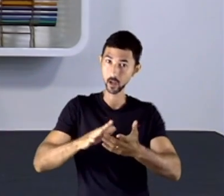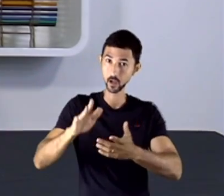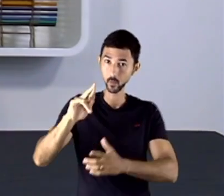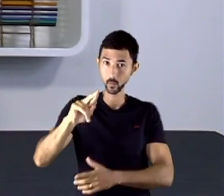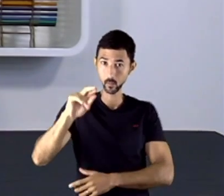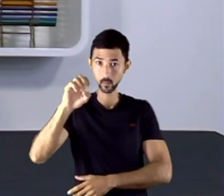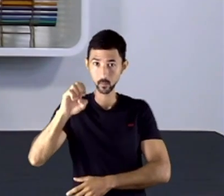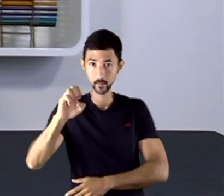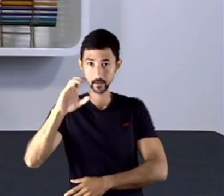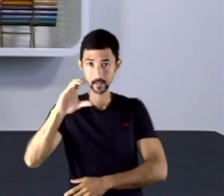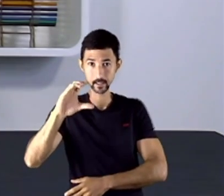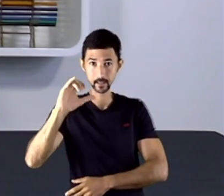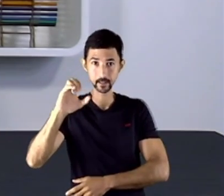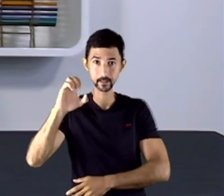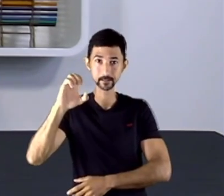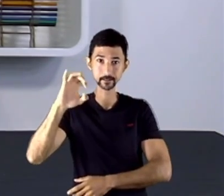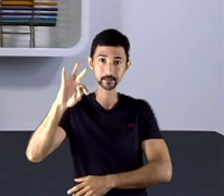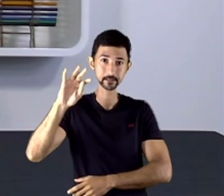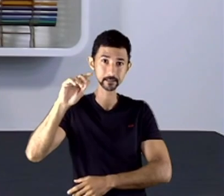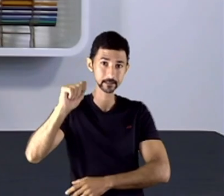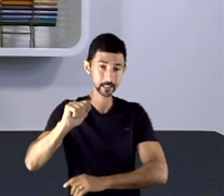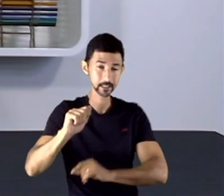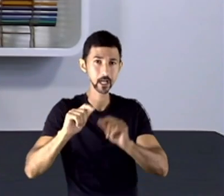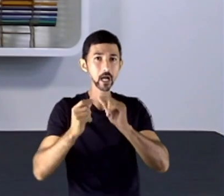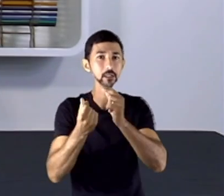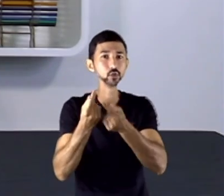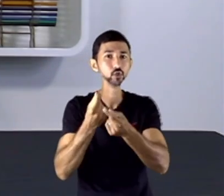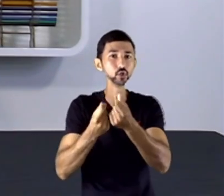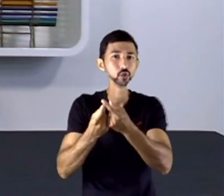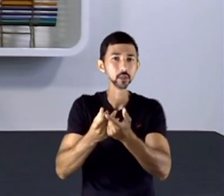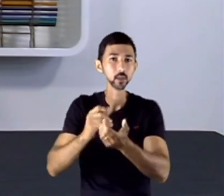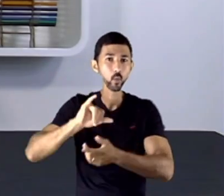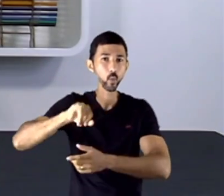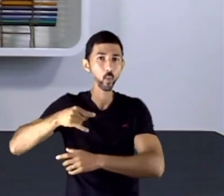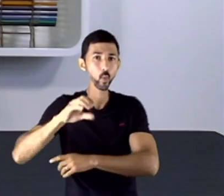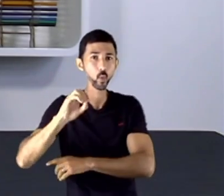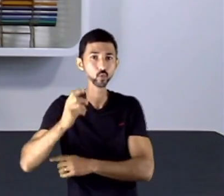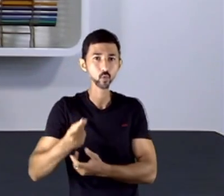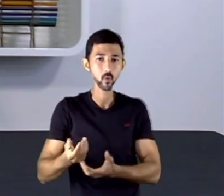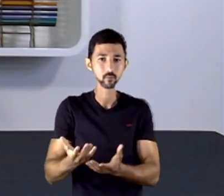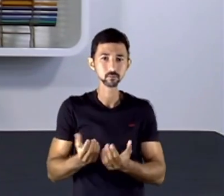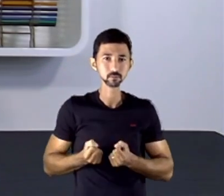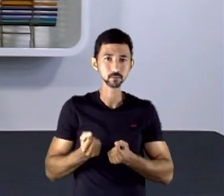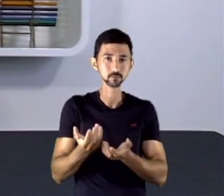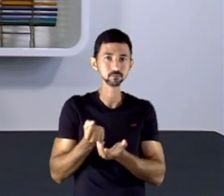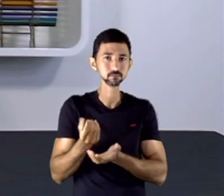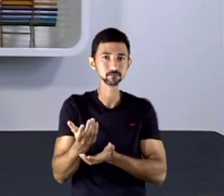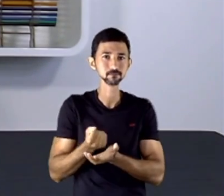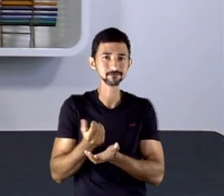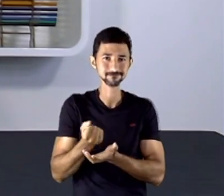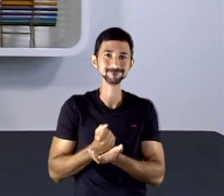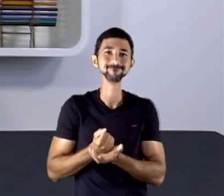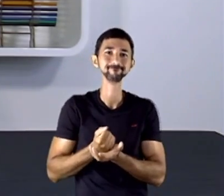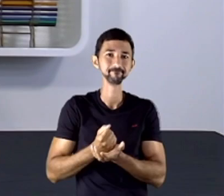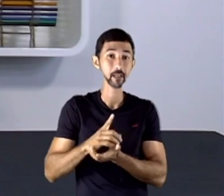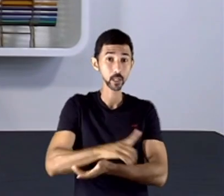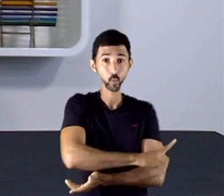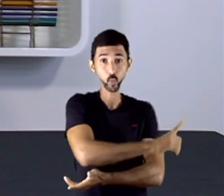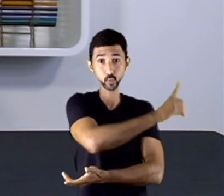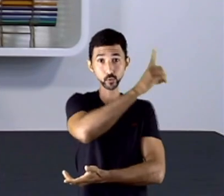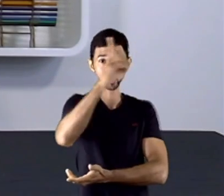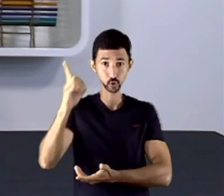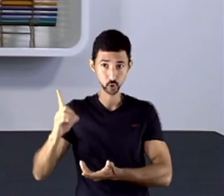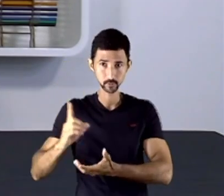se referindo, tá? A receita é tudo aquilo que o João vai arrecadar no dia. Sem considerar